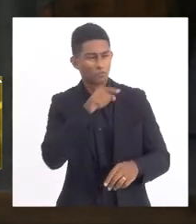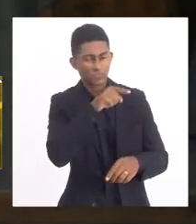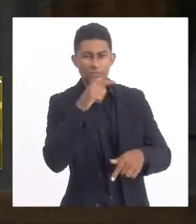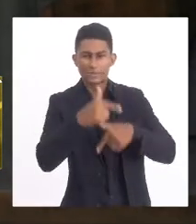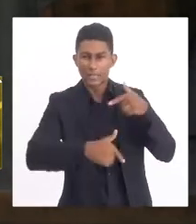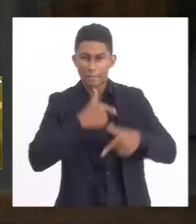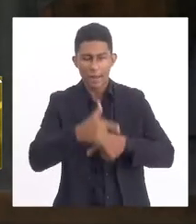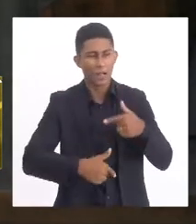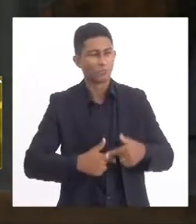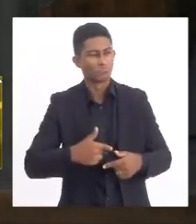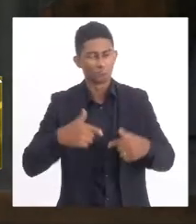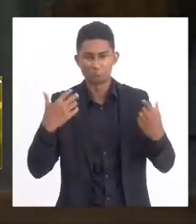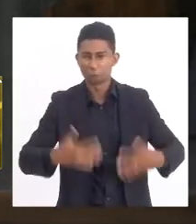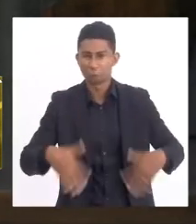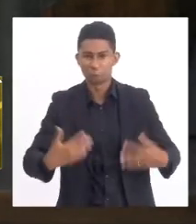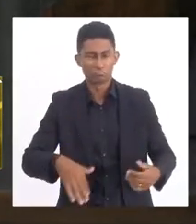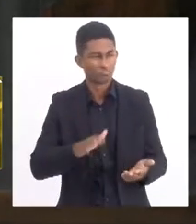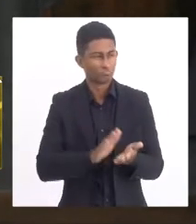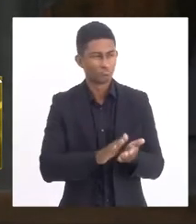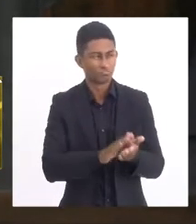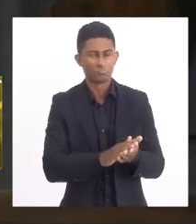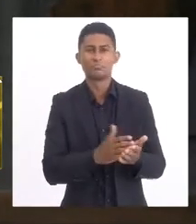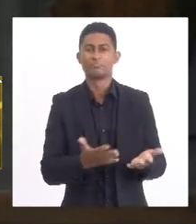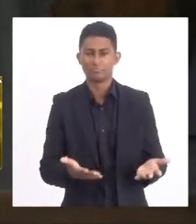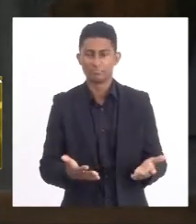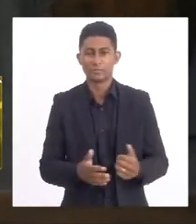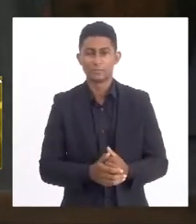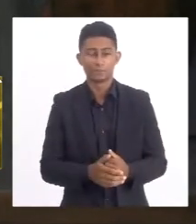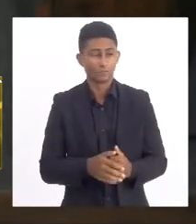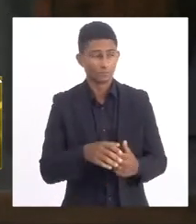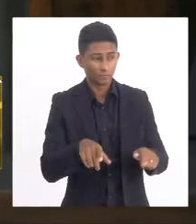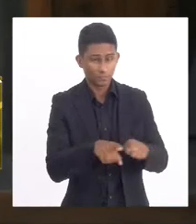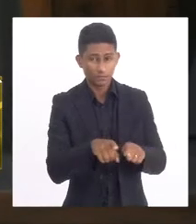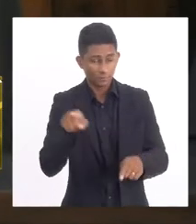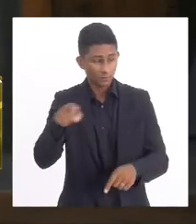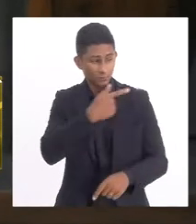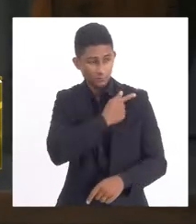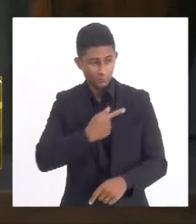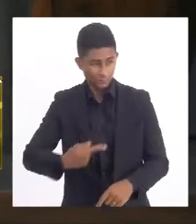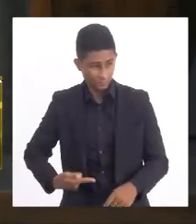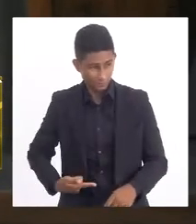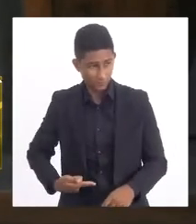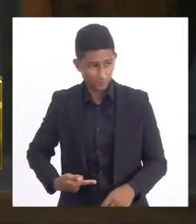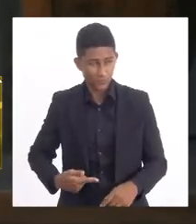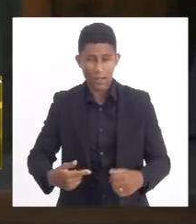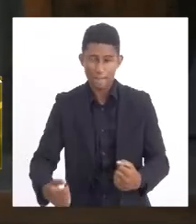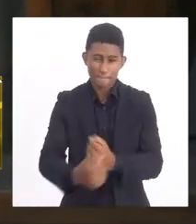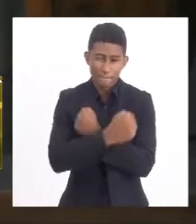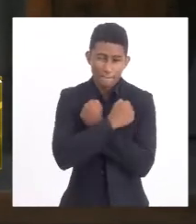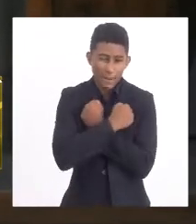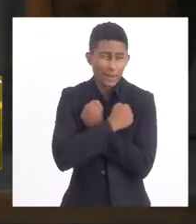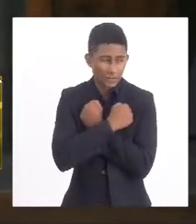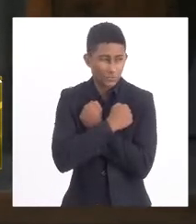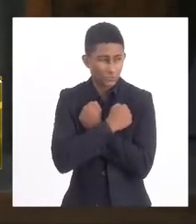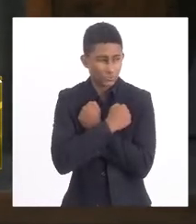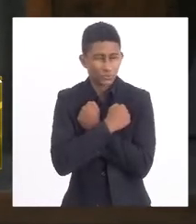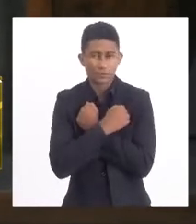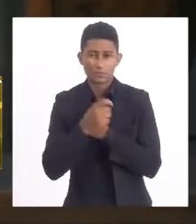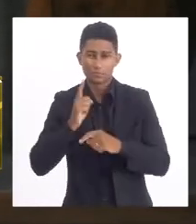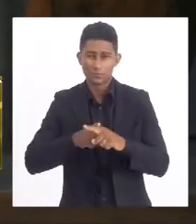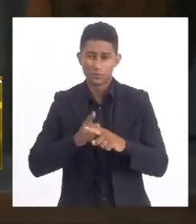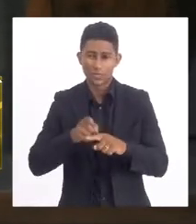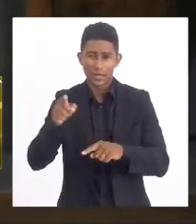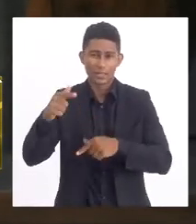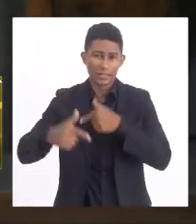leva meu abraço para o governador Cláudio Castro pela parceria que ele está fazendo juntamente com o governo federal no estado do Rio de